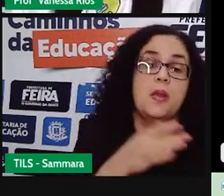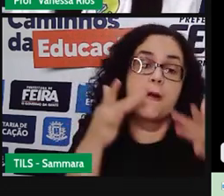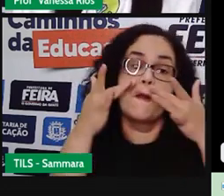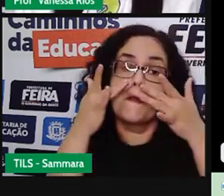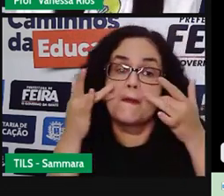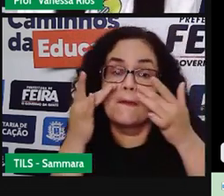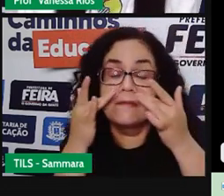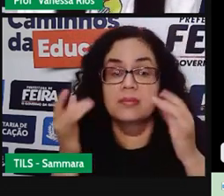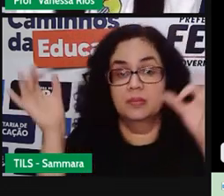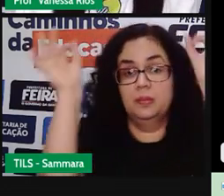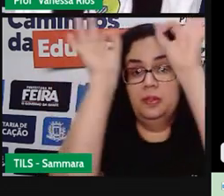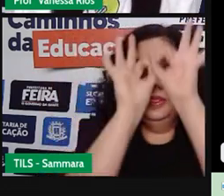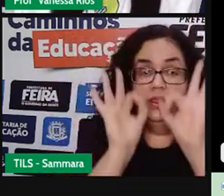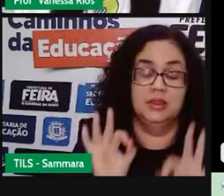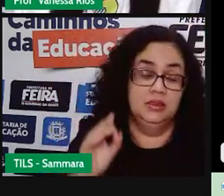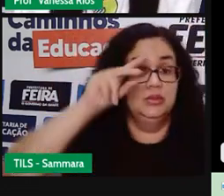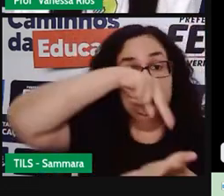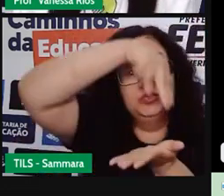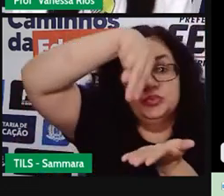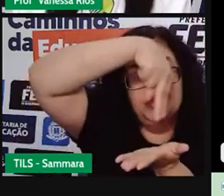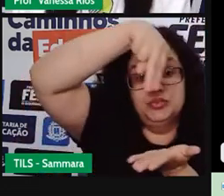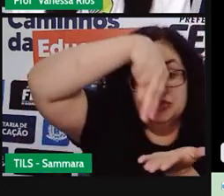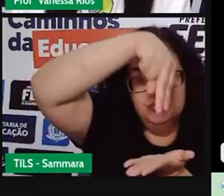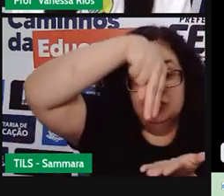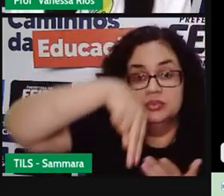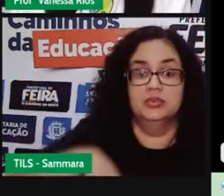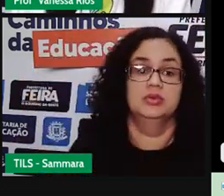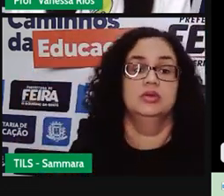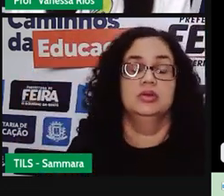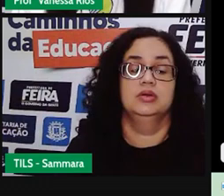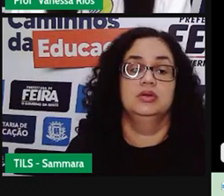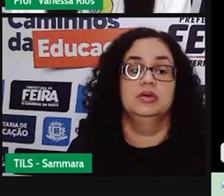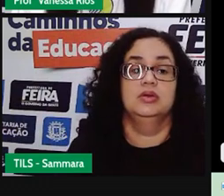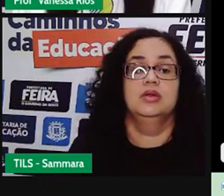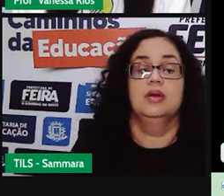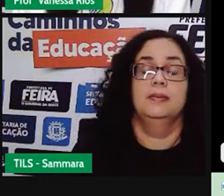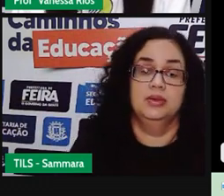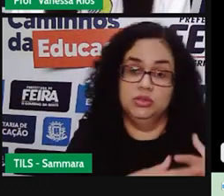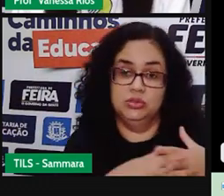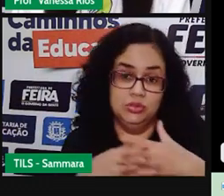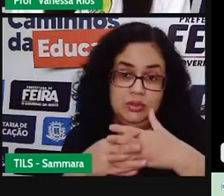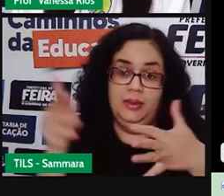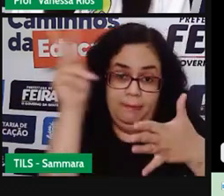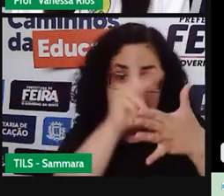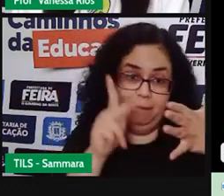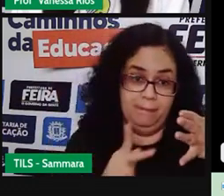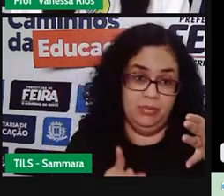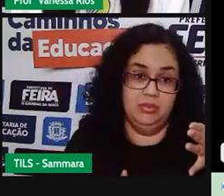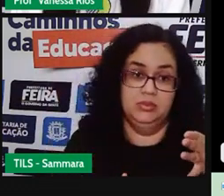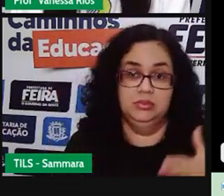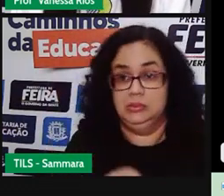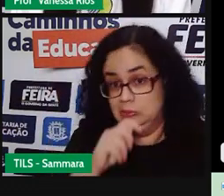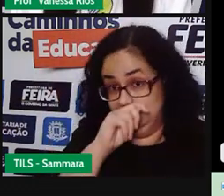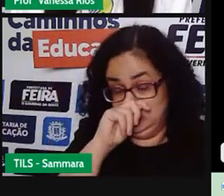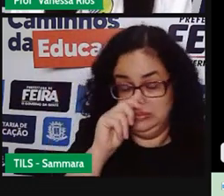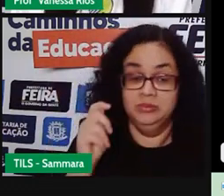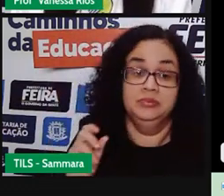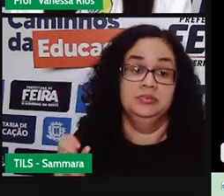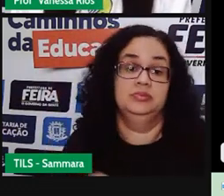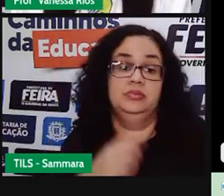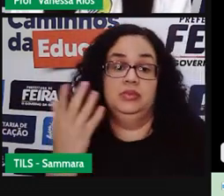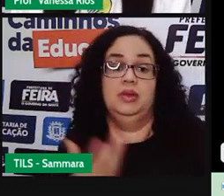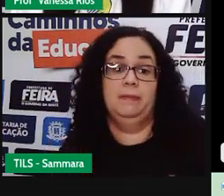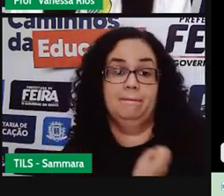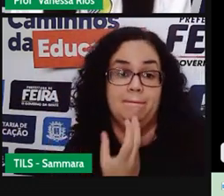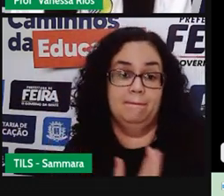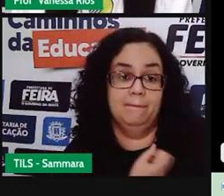ó, abrange muito mais, é muito maior que poema. O poema, sim, é um gênero textual que